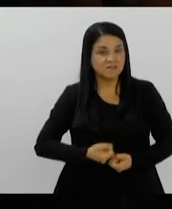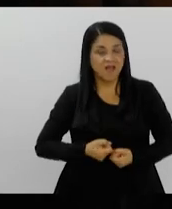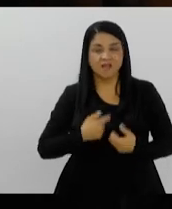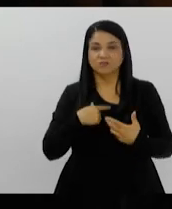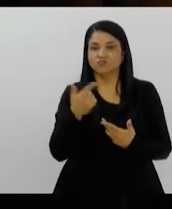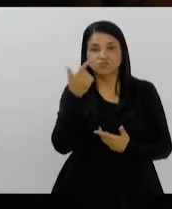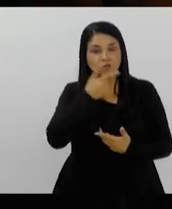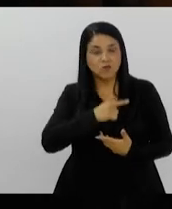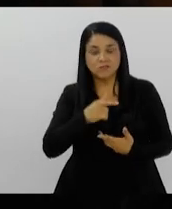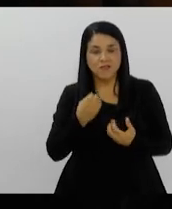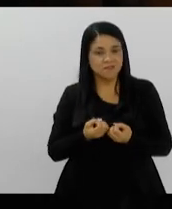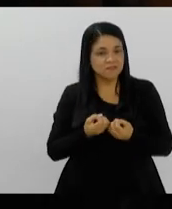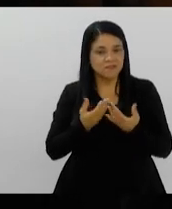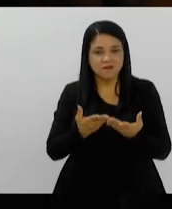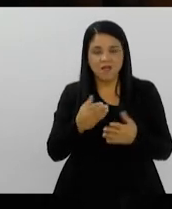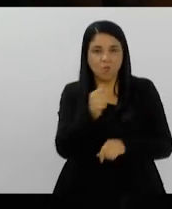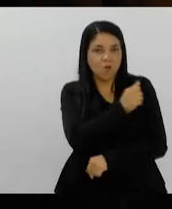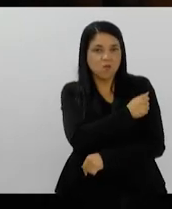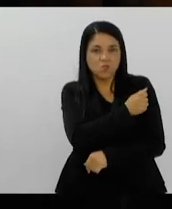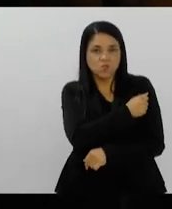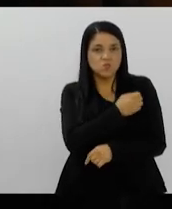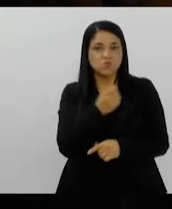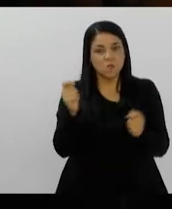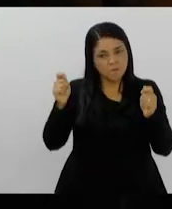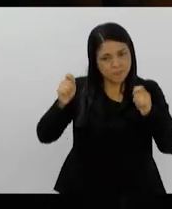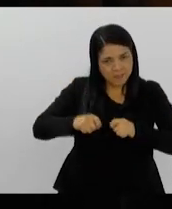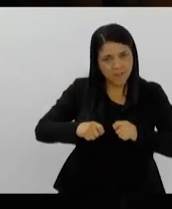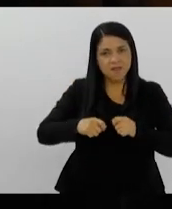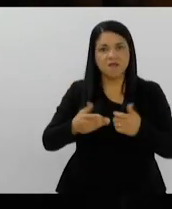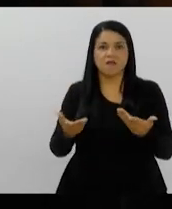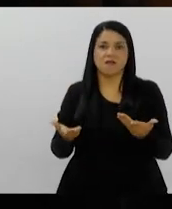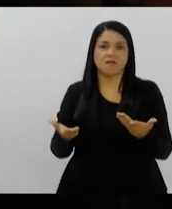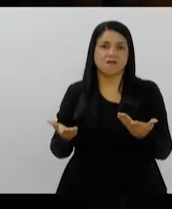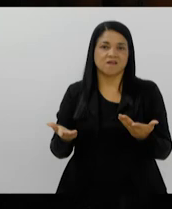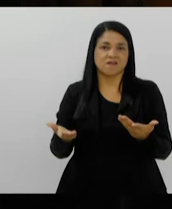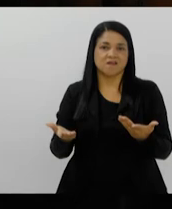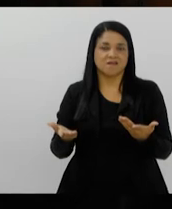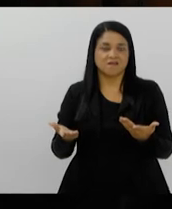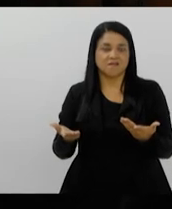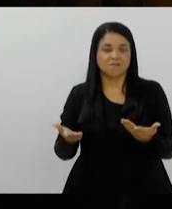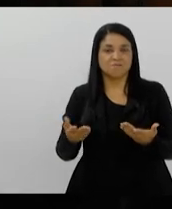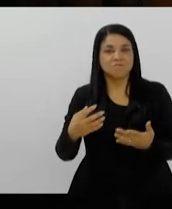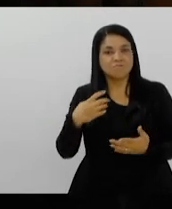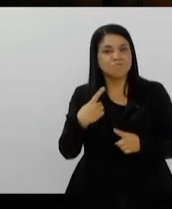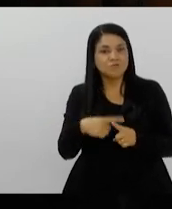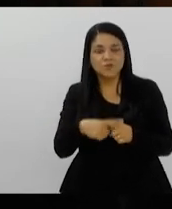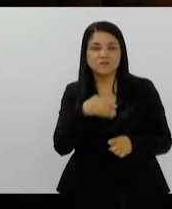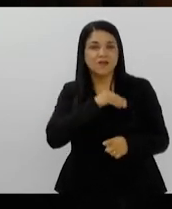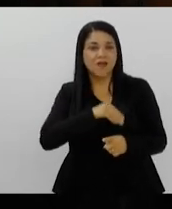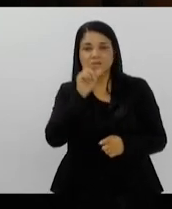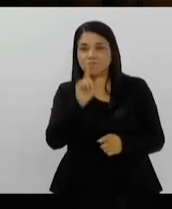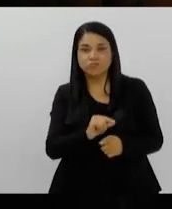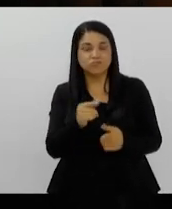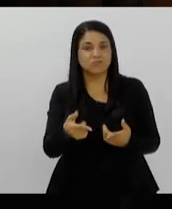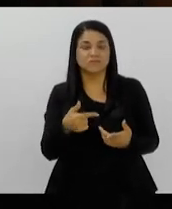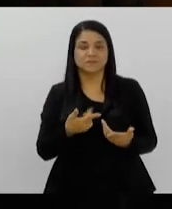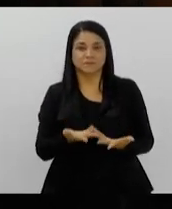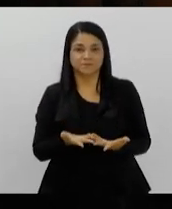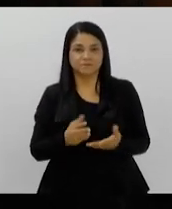nossos estudantes aquilo que ele tem potencial para fazer. Aliás, tem uma fuga de cérebro na rede